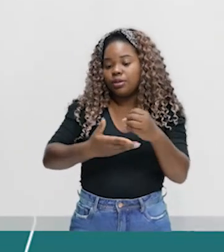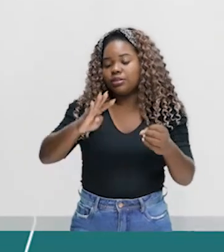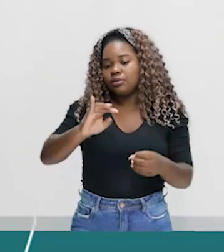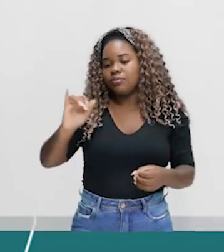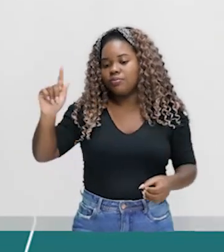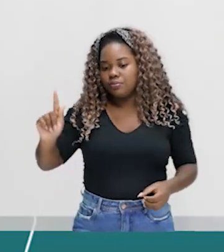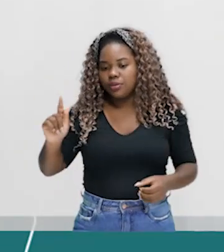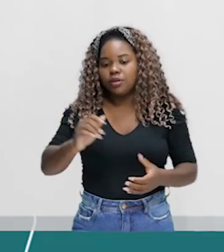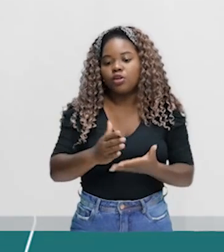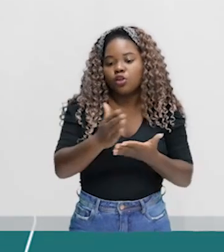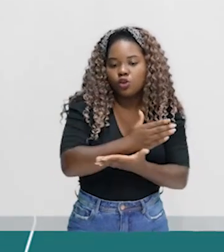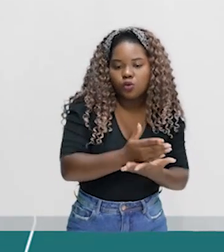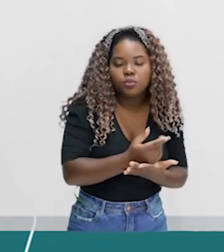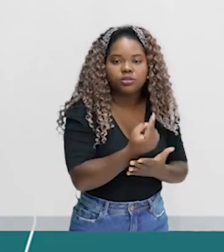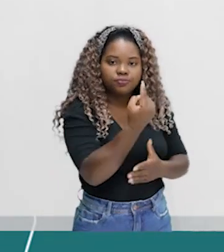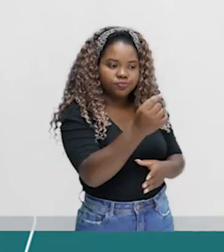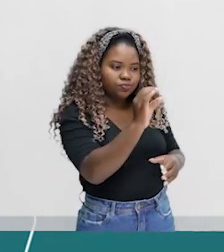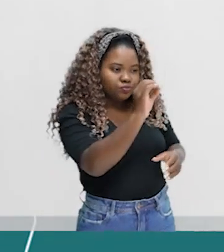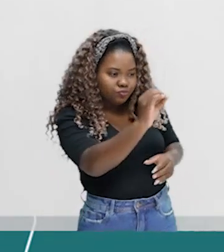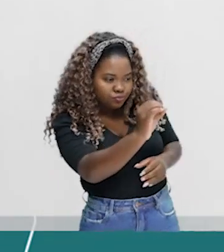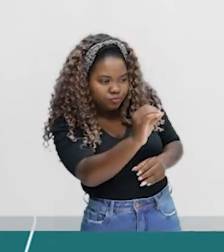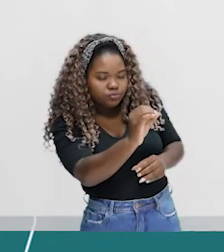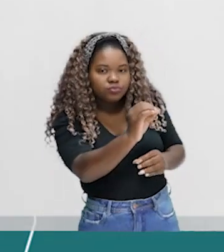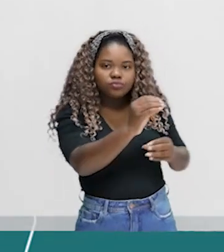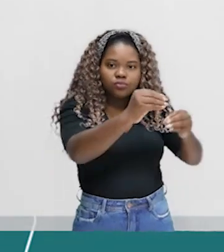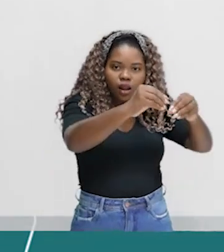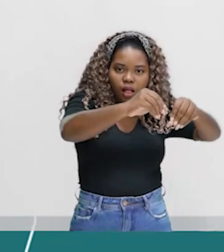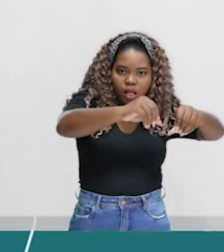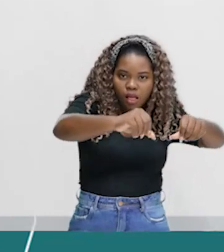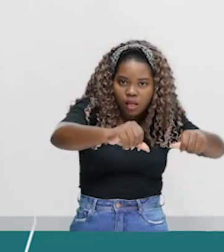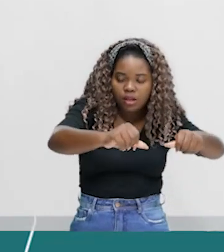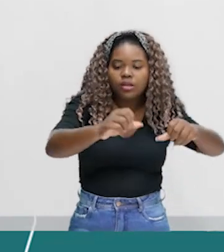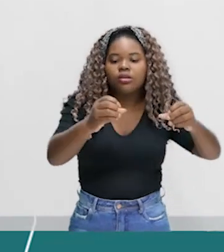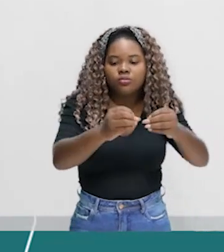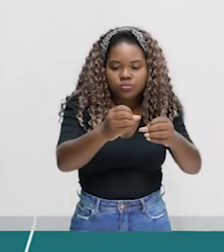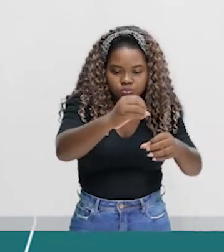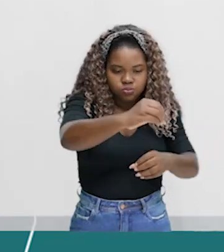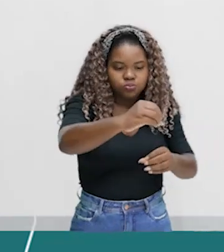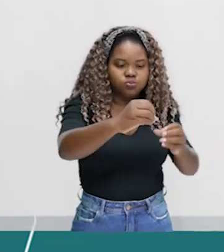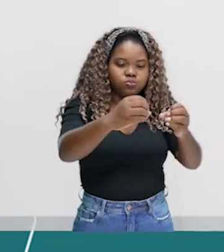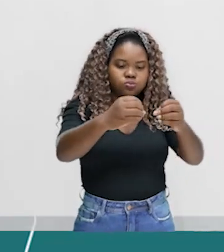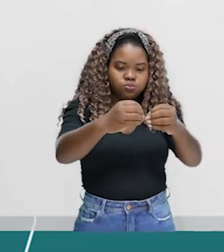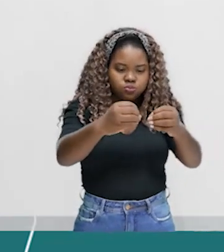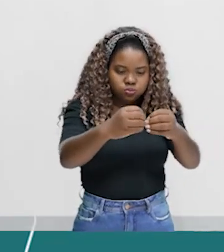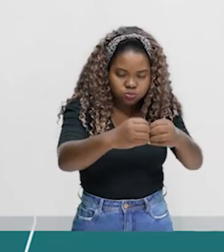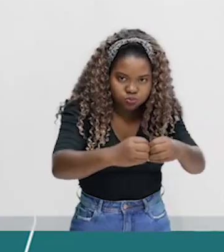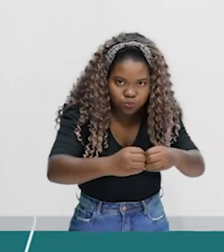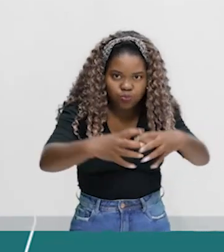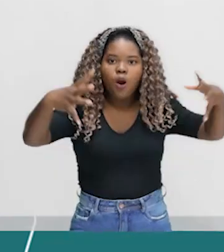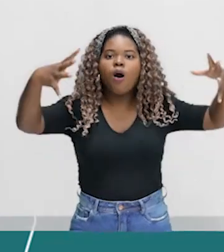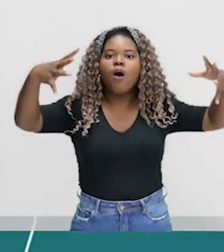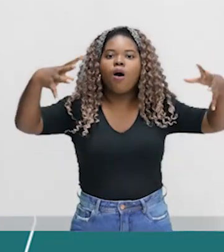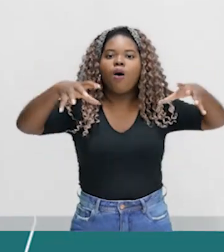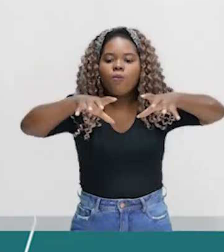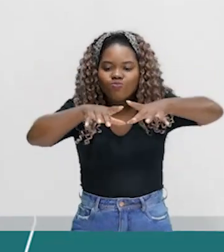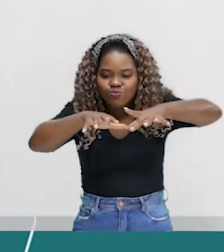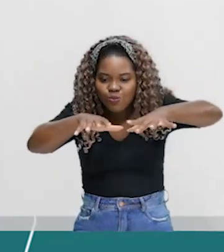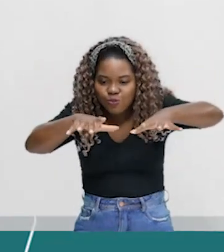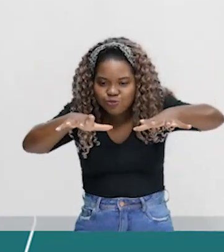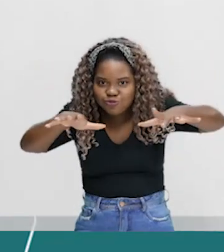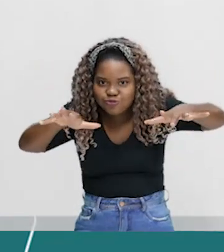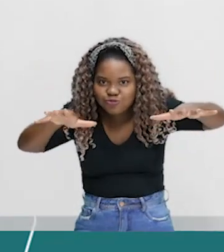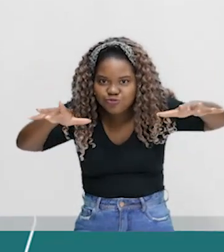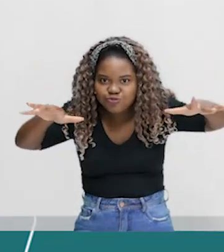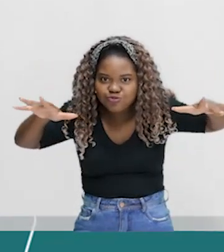com um grão primordial ultra denso que teria explodido há cerca de 13,5 bilhões de anos